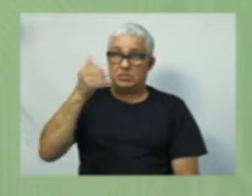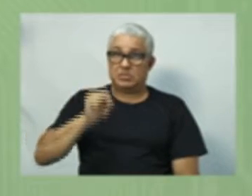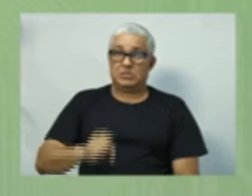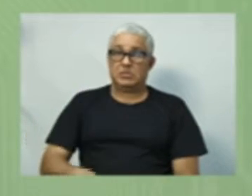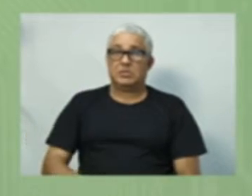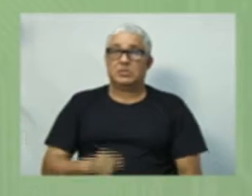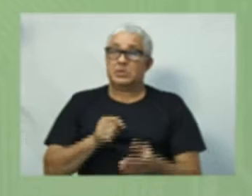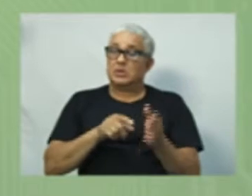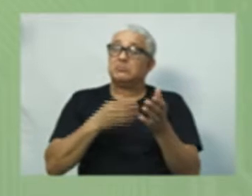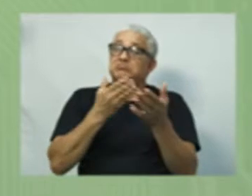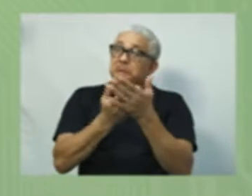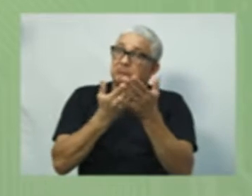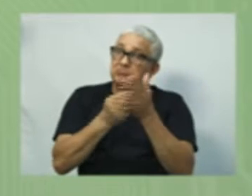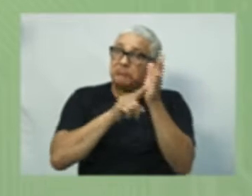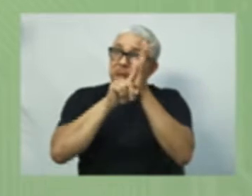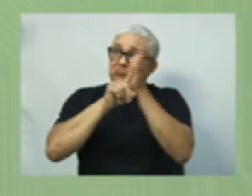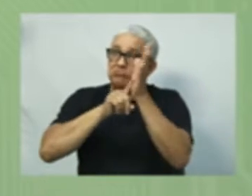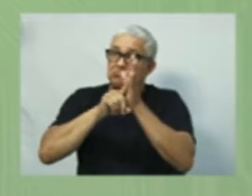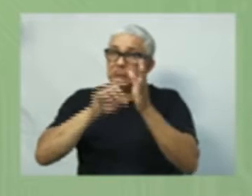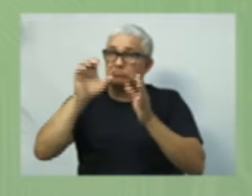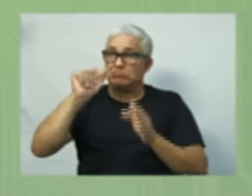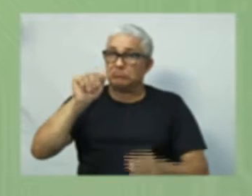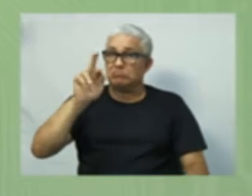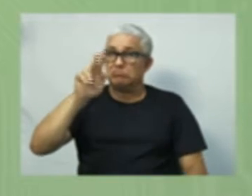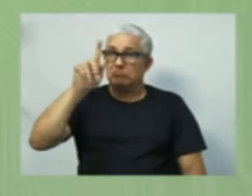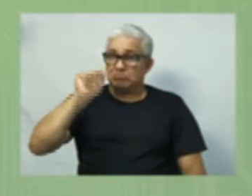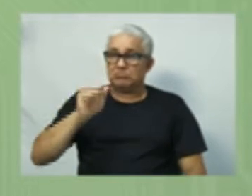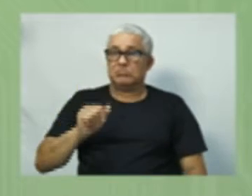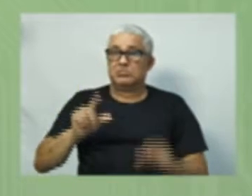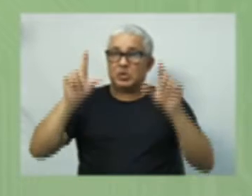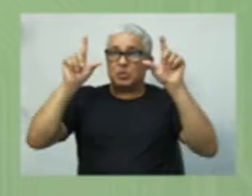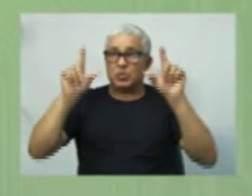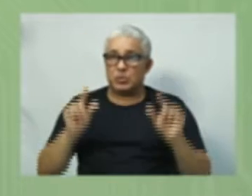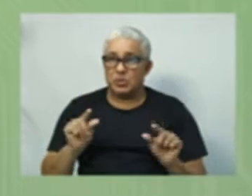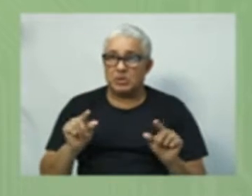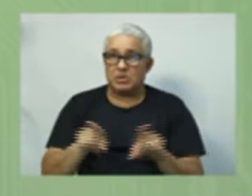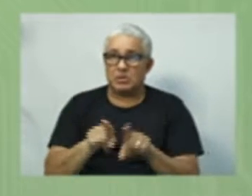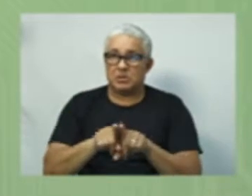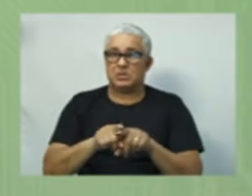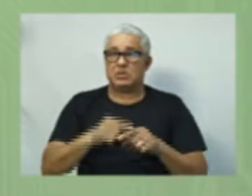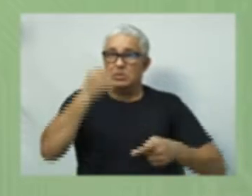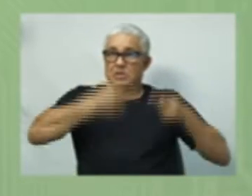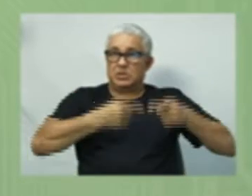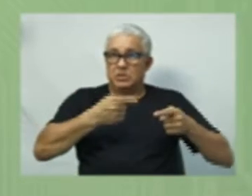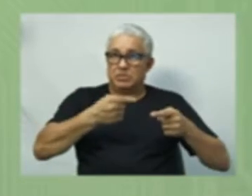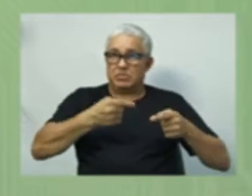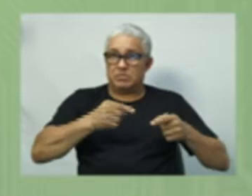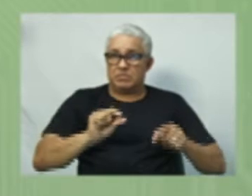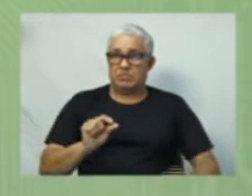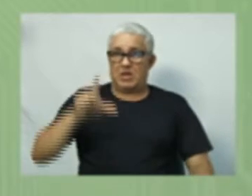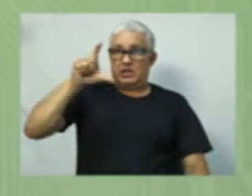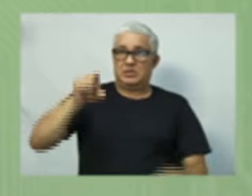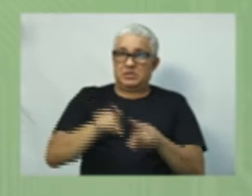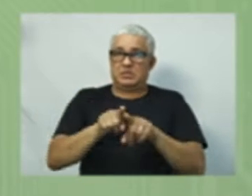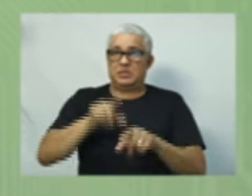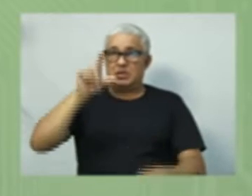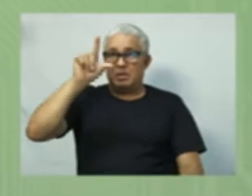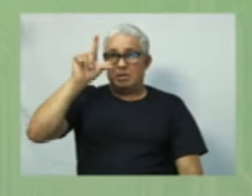carga tributária e, consequentemente, aumentar a sua competitividade. Com menores impostos, ele consegue fazer o